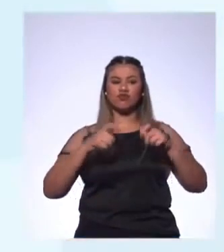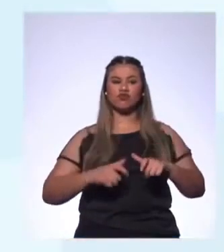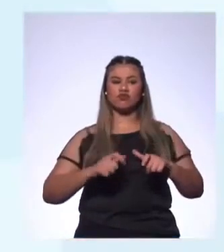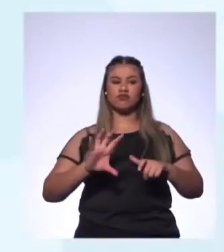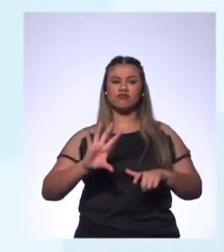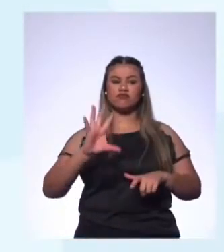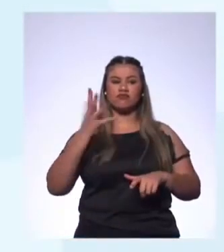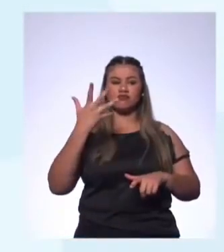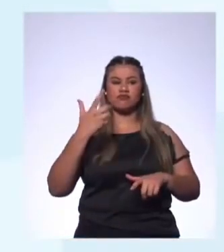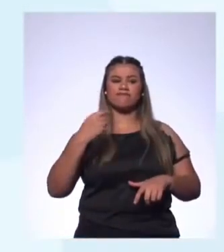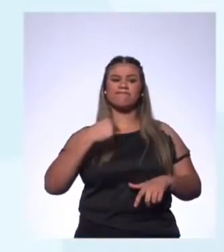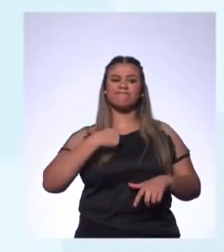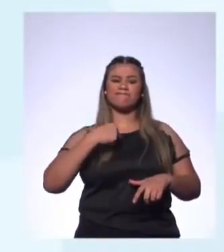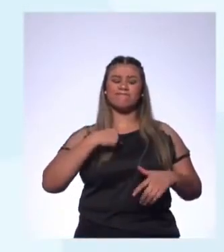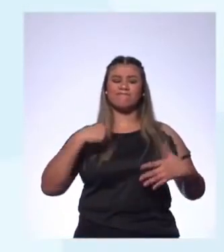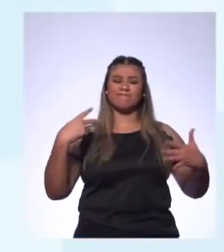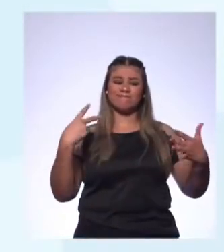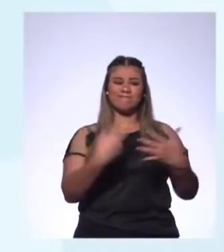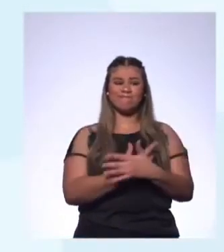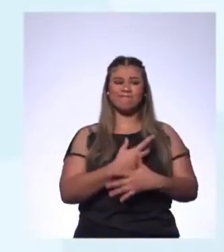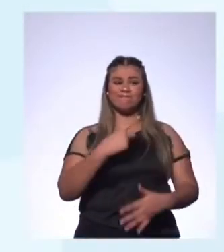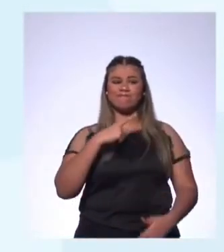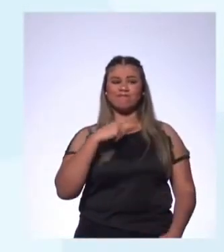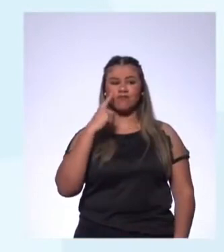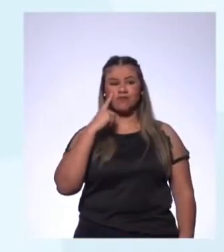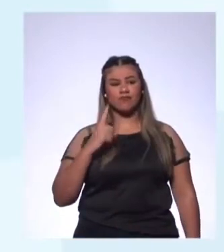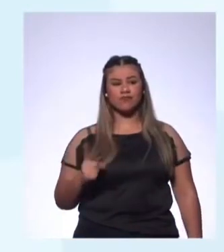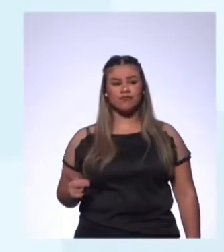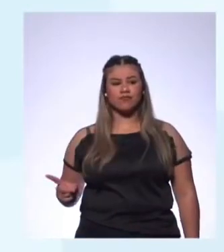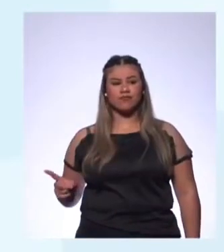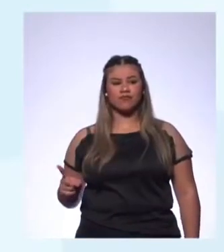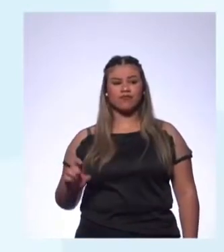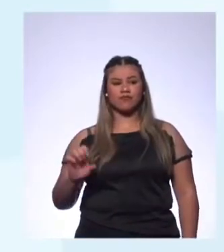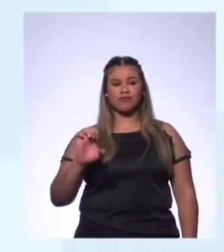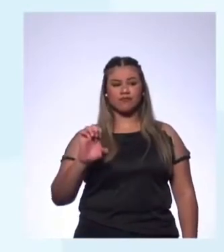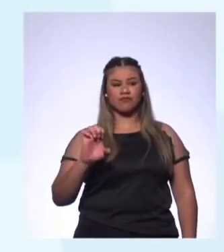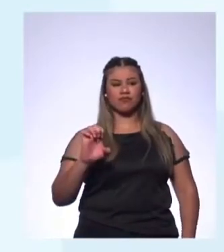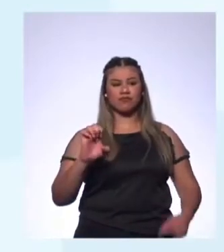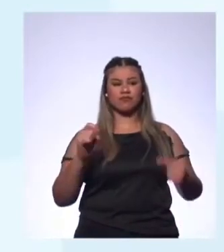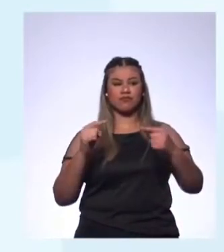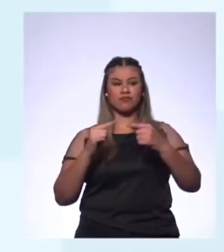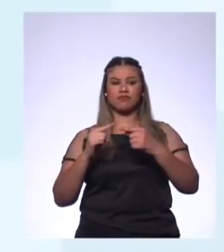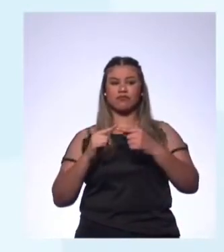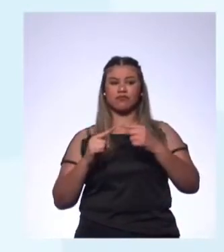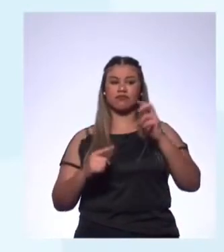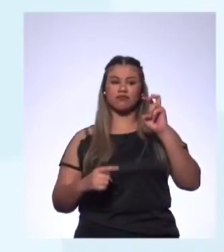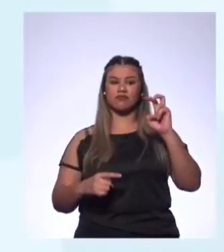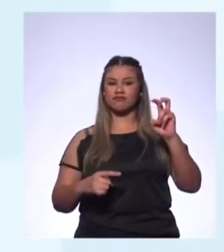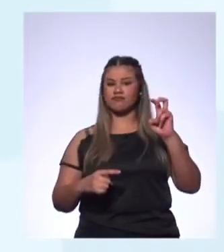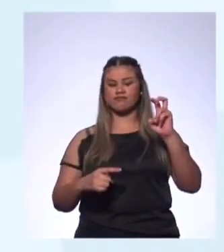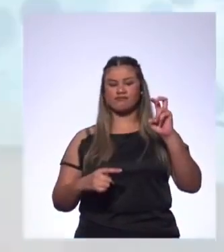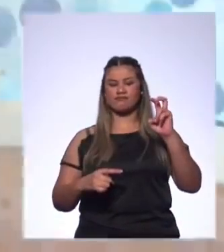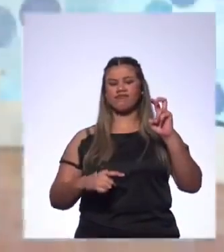fiz isso, viu? Eu errei. É o 5 aí, né? A letra E é 5, não é 4, certo?